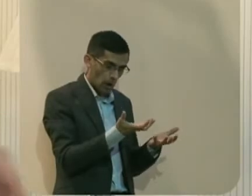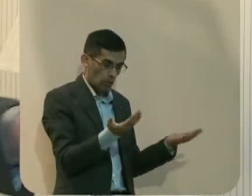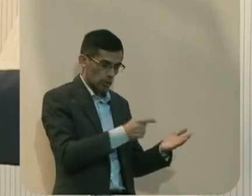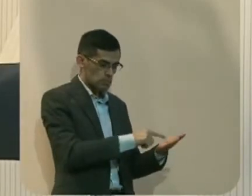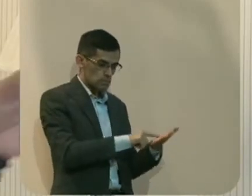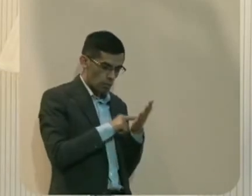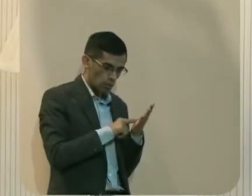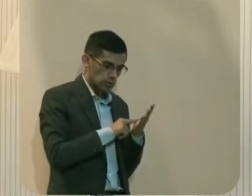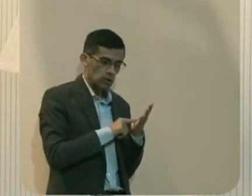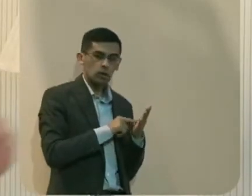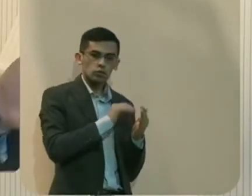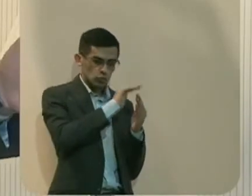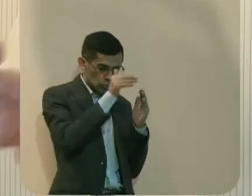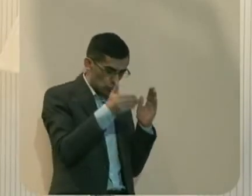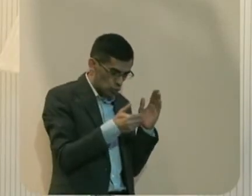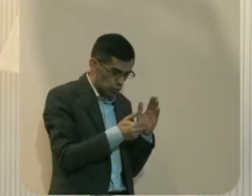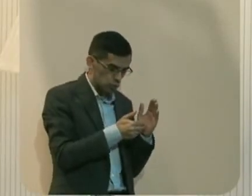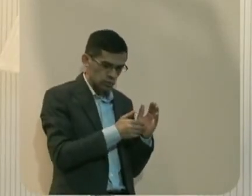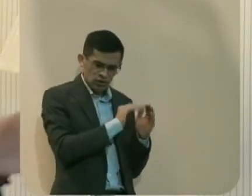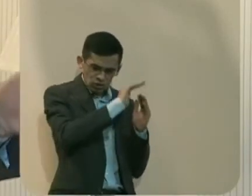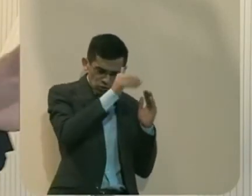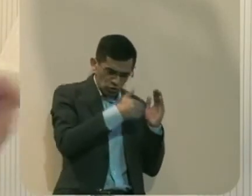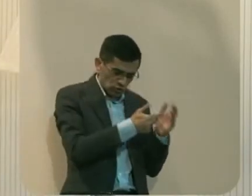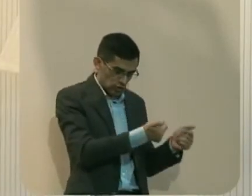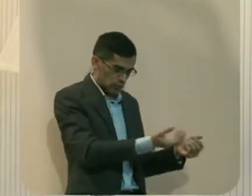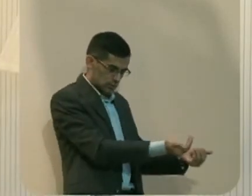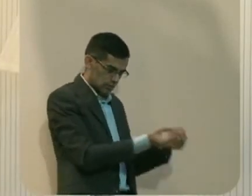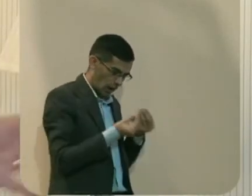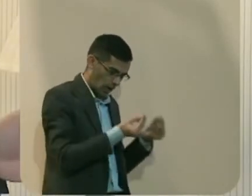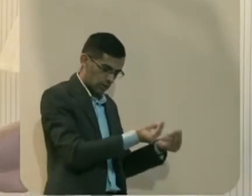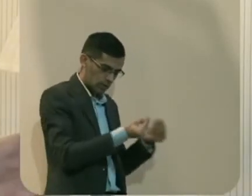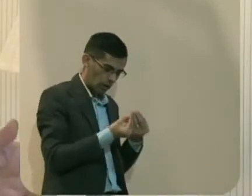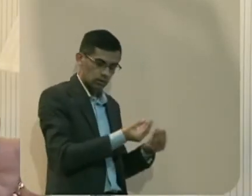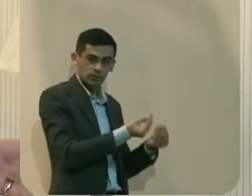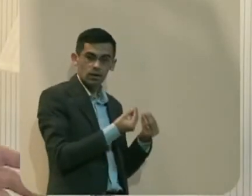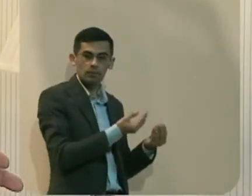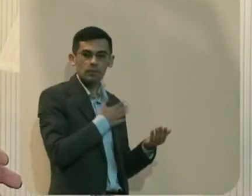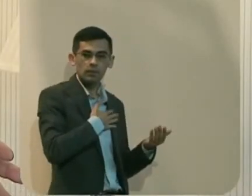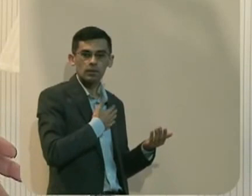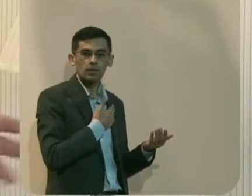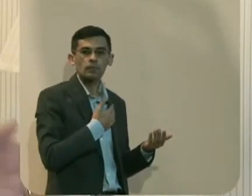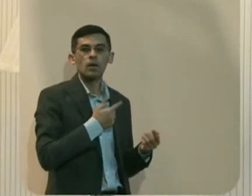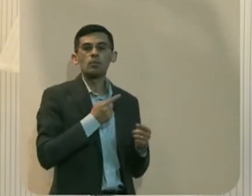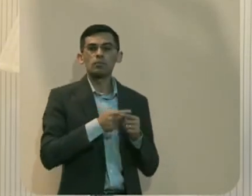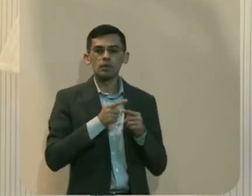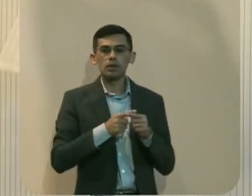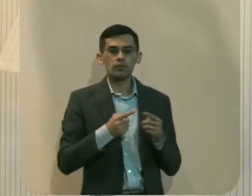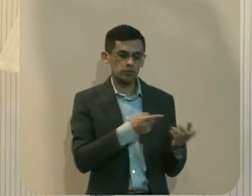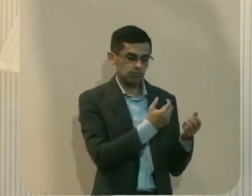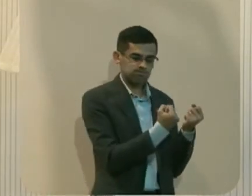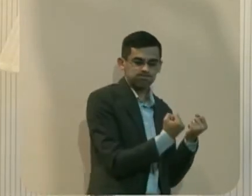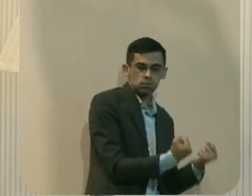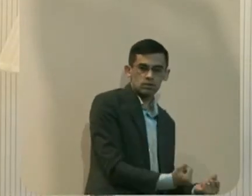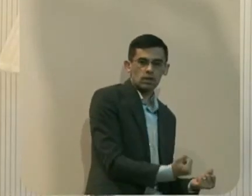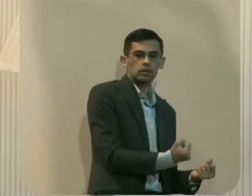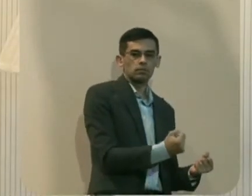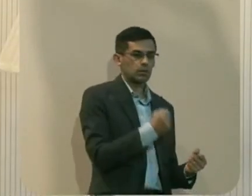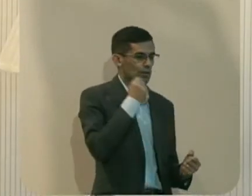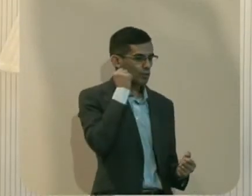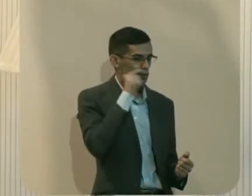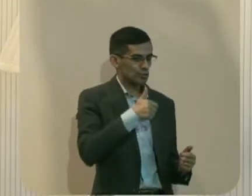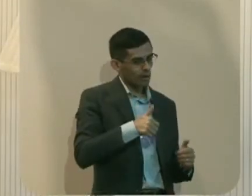aqui. Coloca o peso, coloca a tralha, coloca o pecado, coloca de lado, porque você está muito pesado para andar